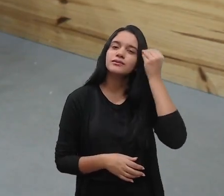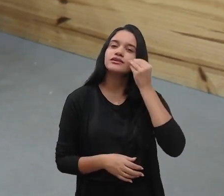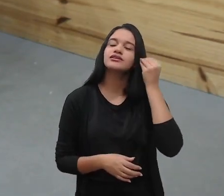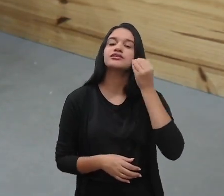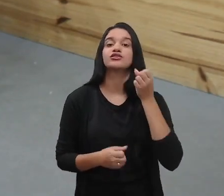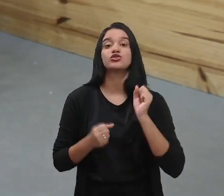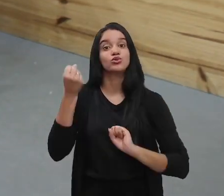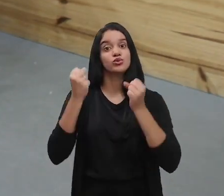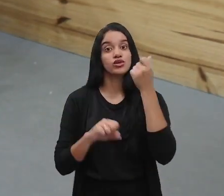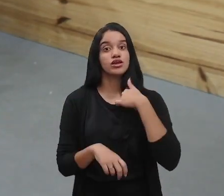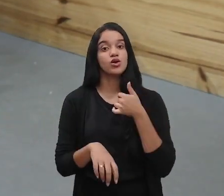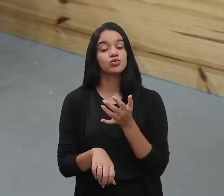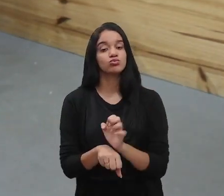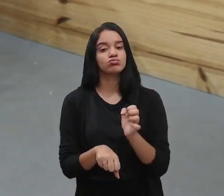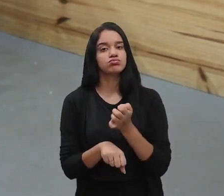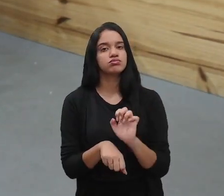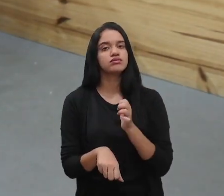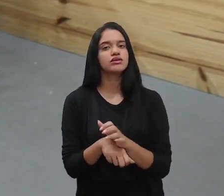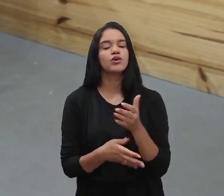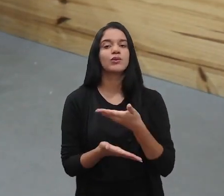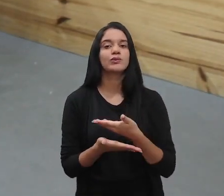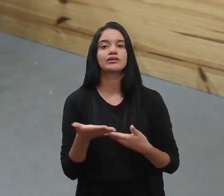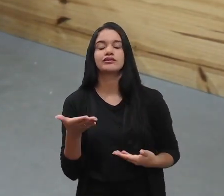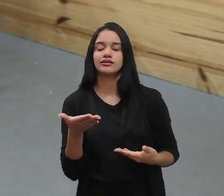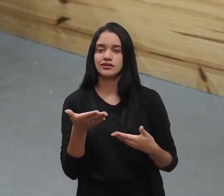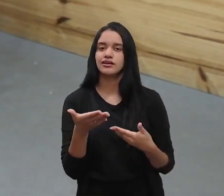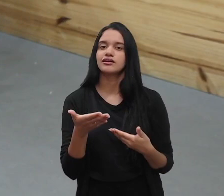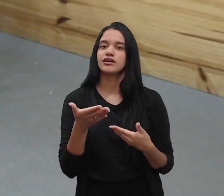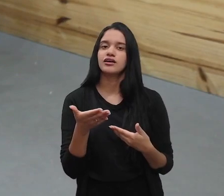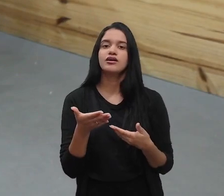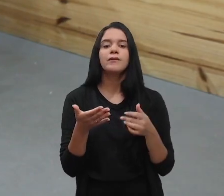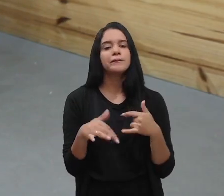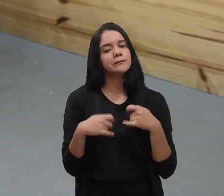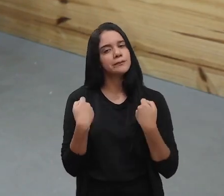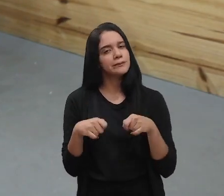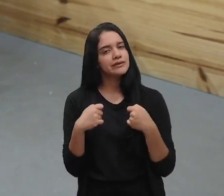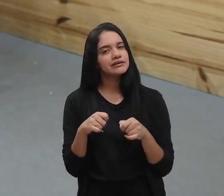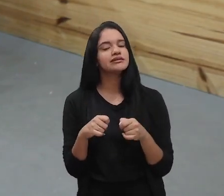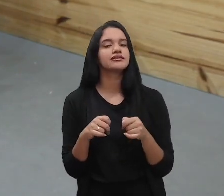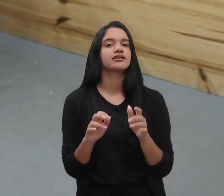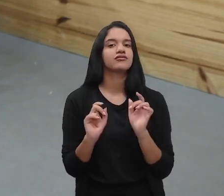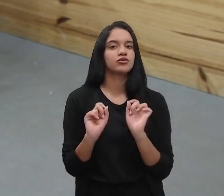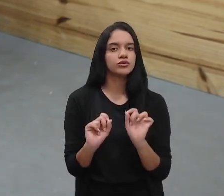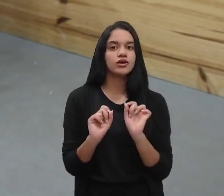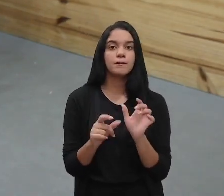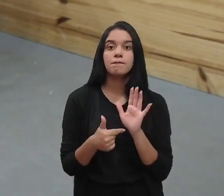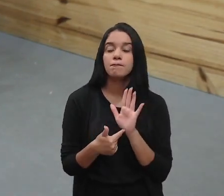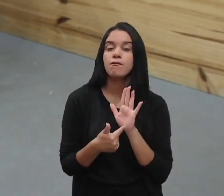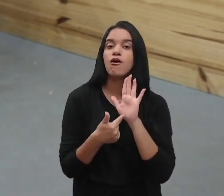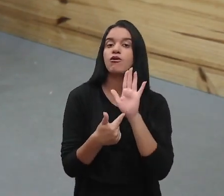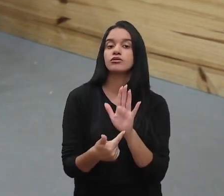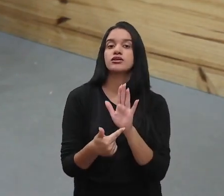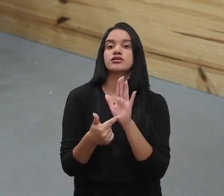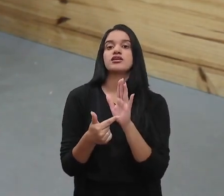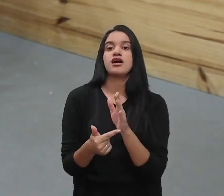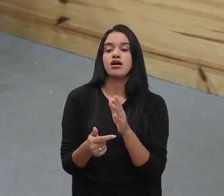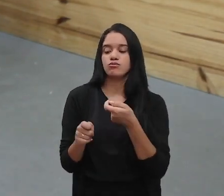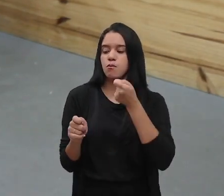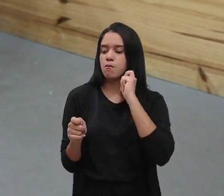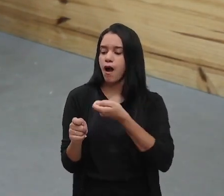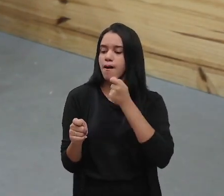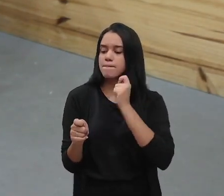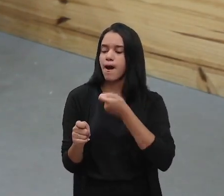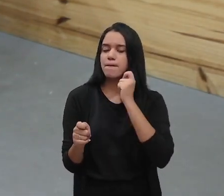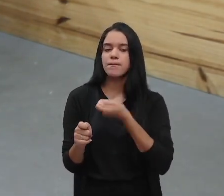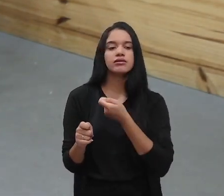eu era estagiária, e a gente contratava soldadores. Ele tinha que saber dar um ponto no teste lá, um ponto de solda, e